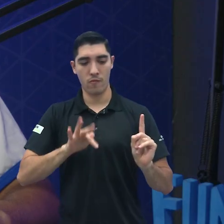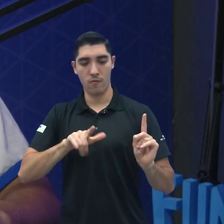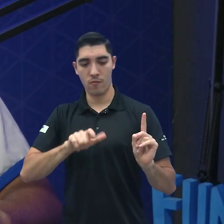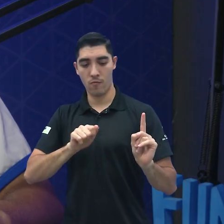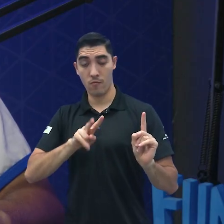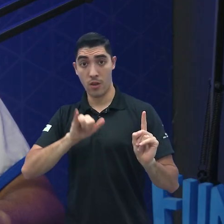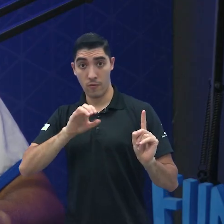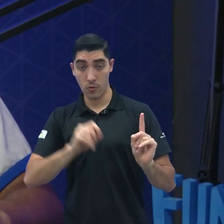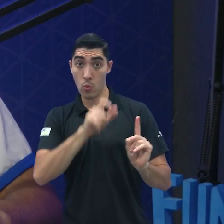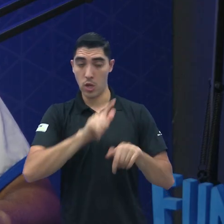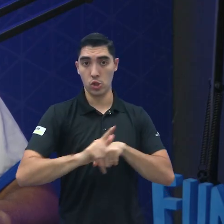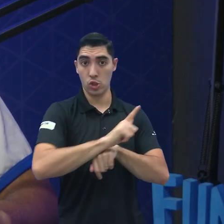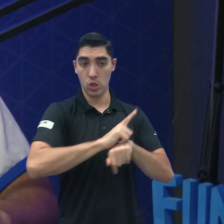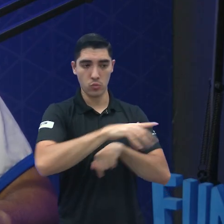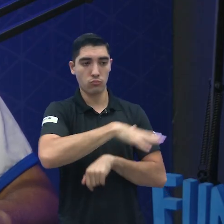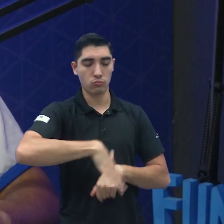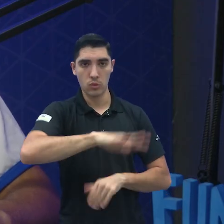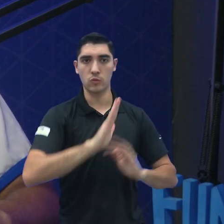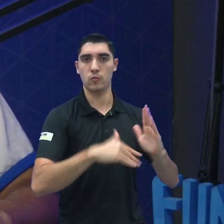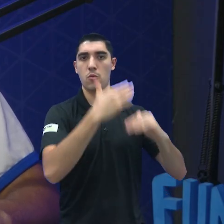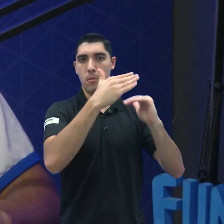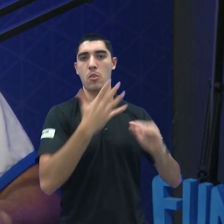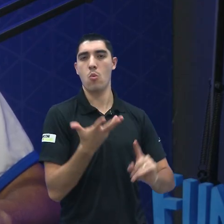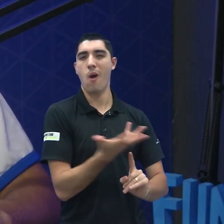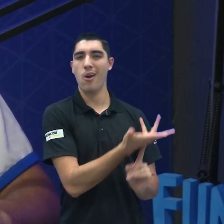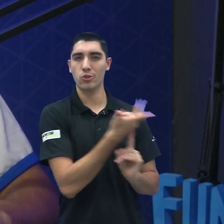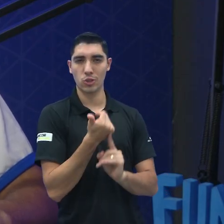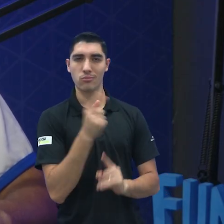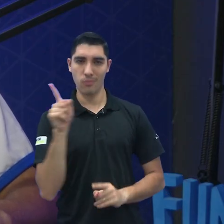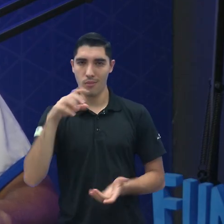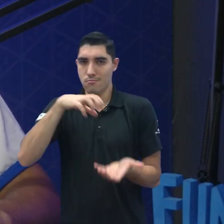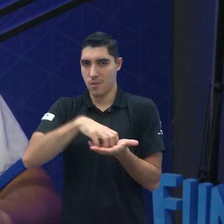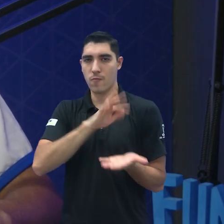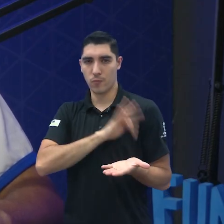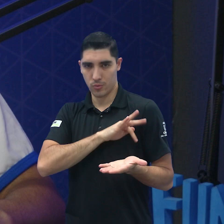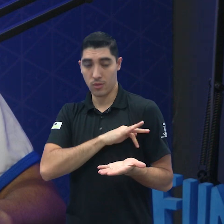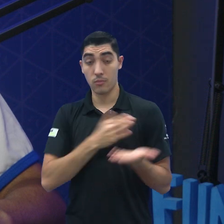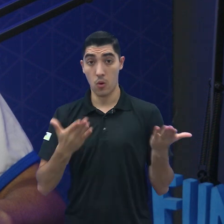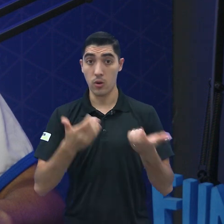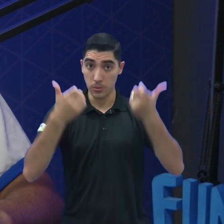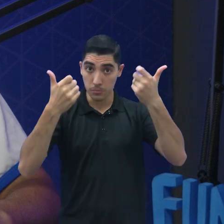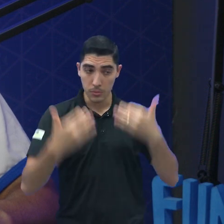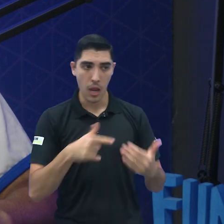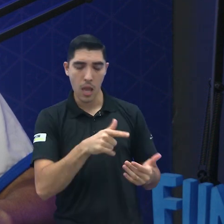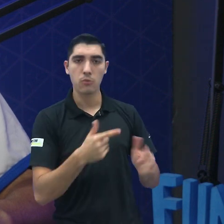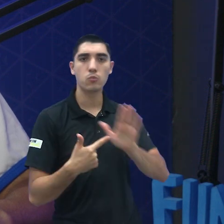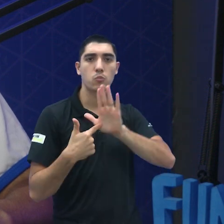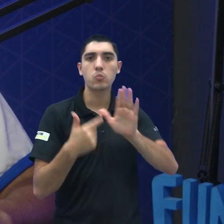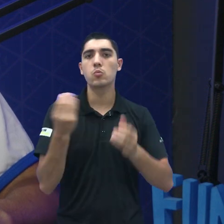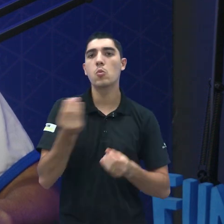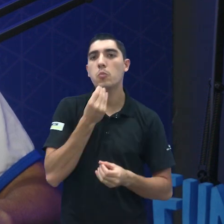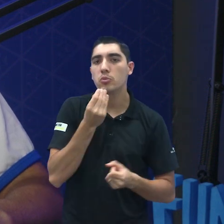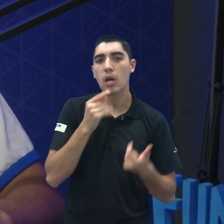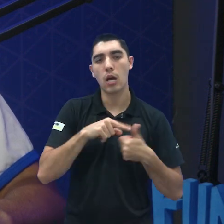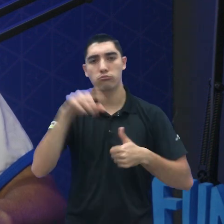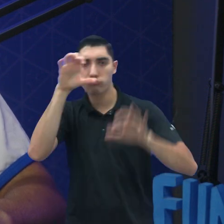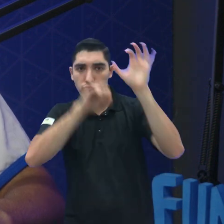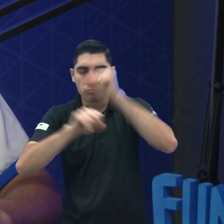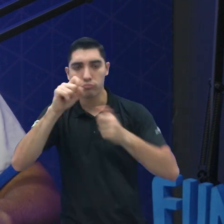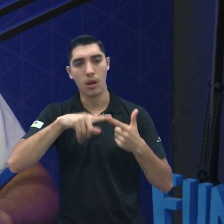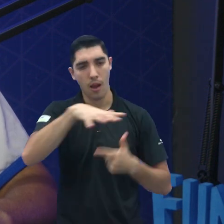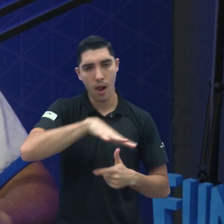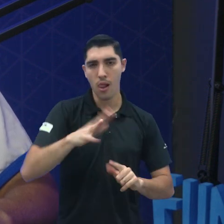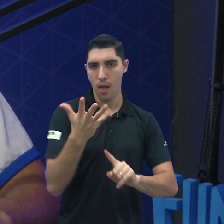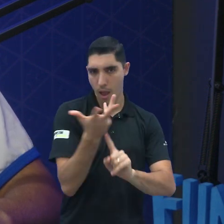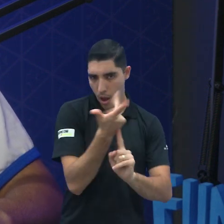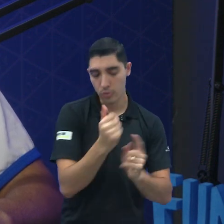do Centro de Desenvolvimento Artístico da Fundais. Vamos falar sobre o trabalho desenvolvido com os atendidos, as oportunidades de aprendizado na área das